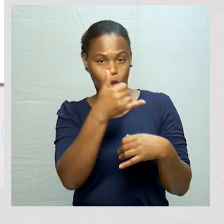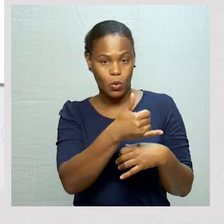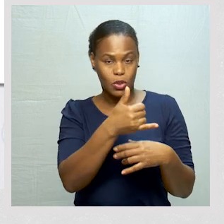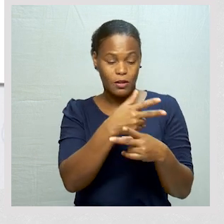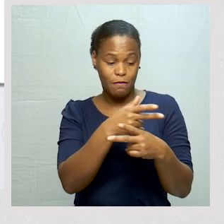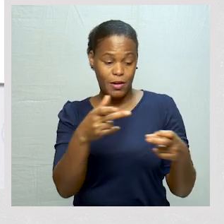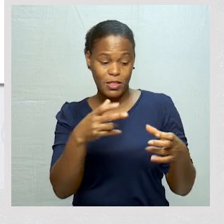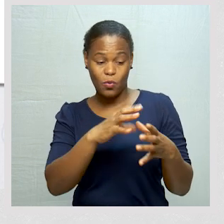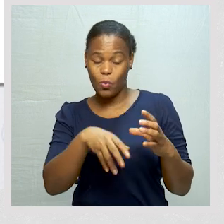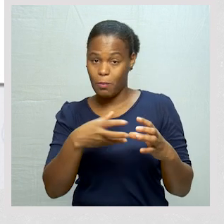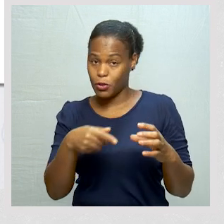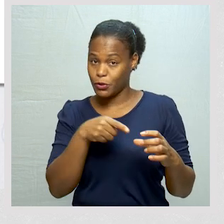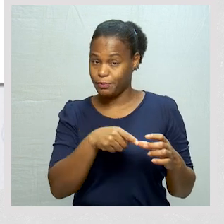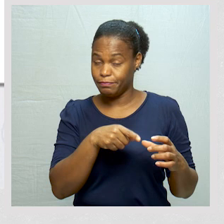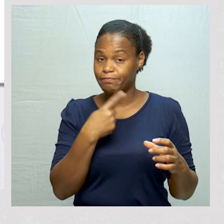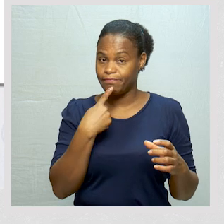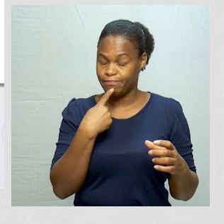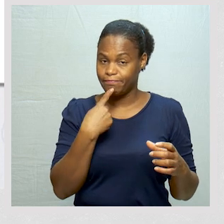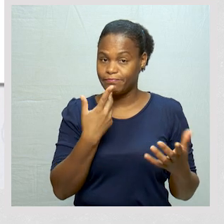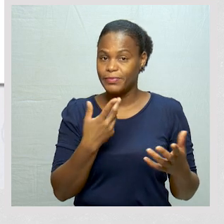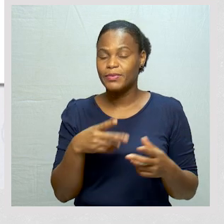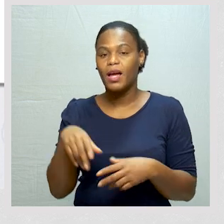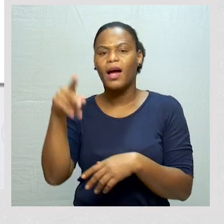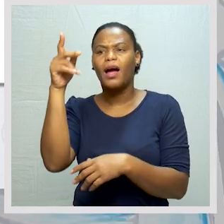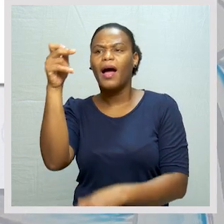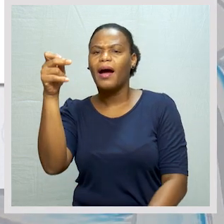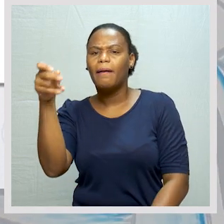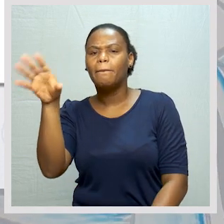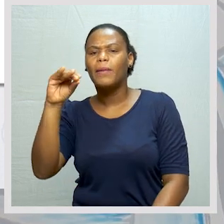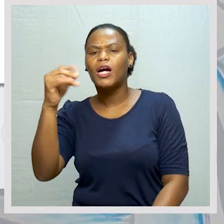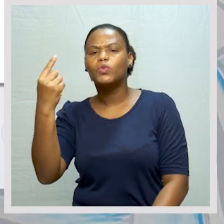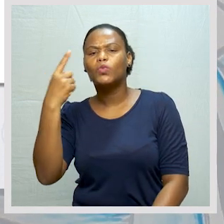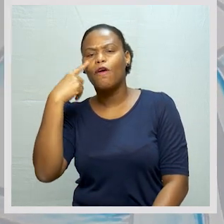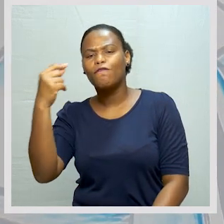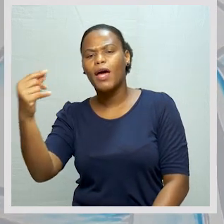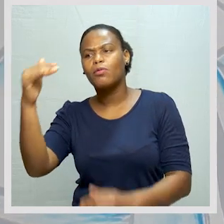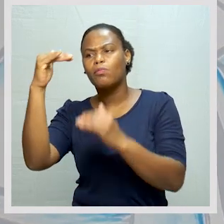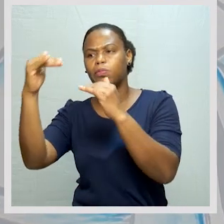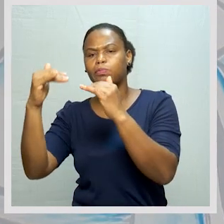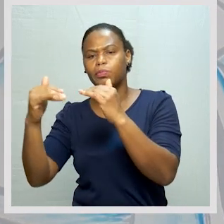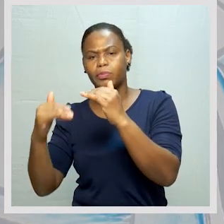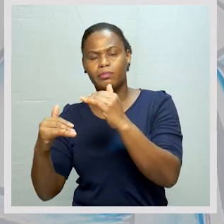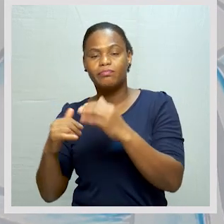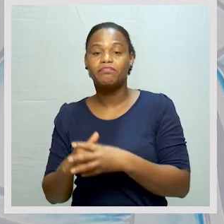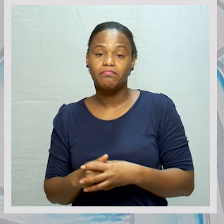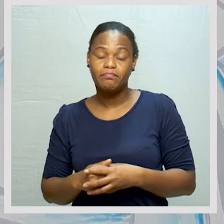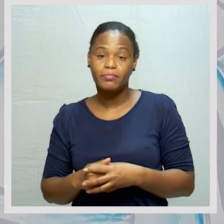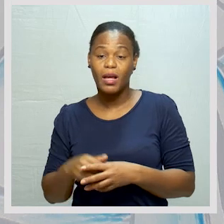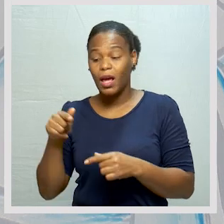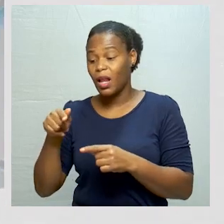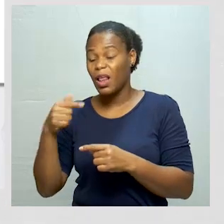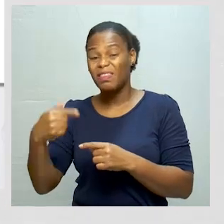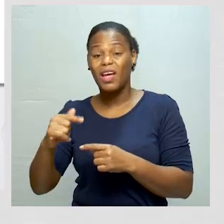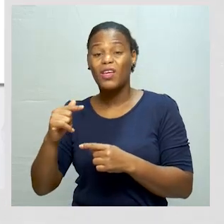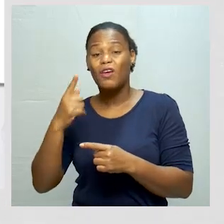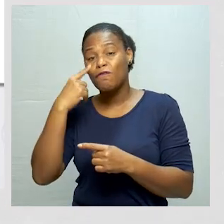2. Frase composta. A. Contém mais de um verbo conjugado. Contém